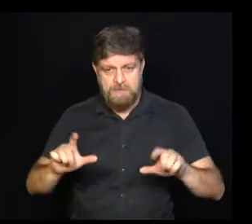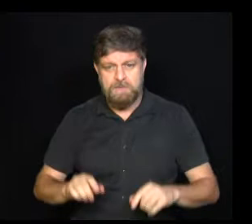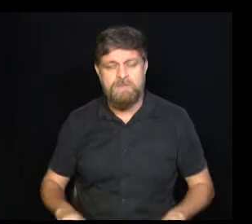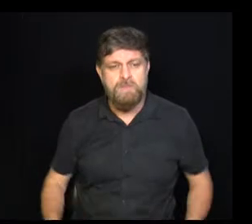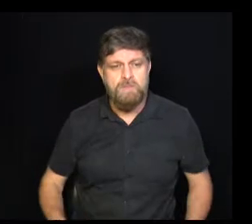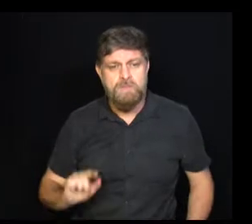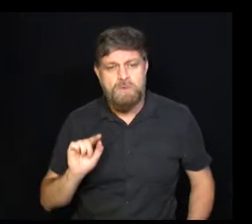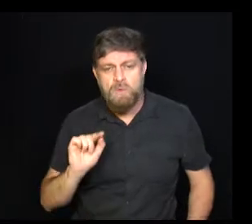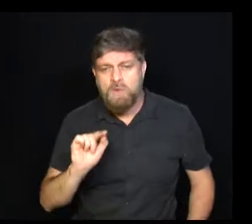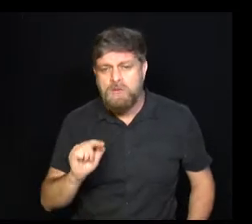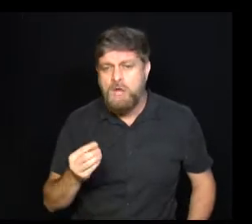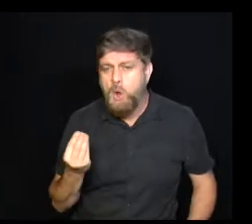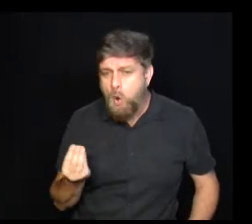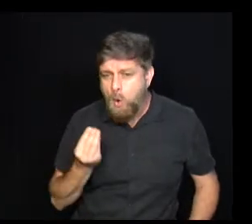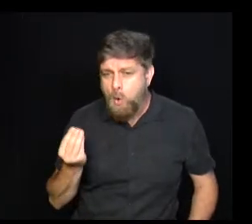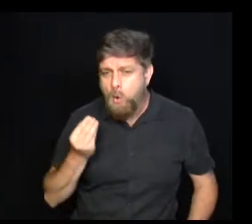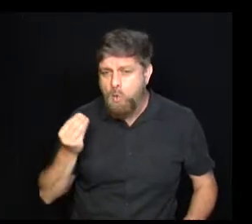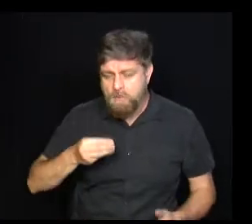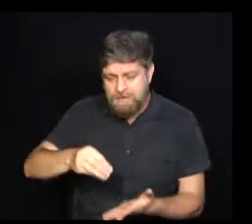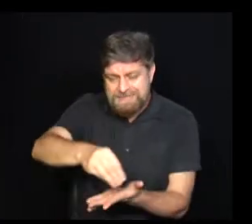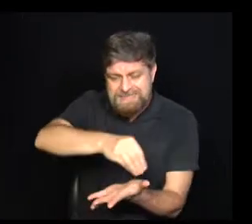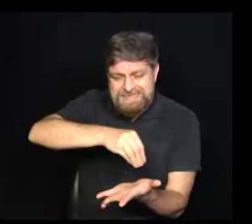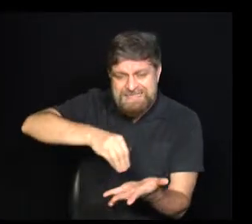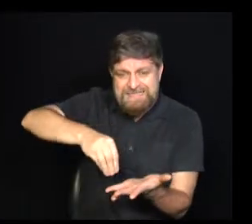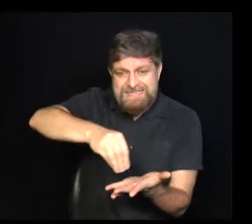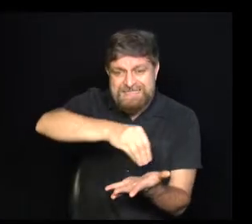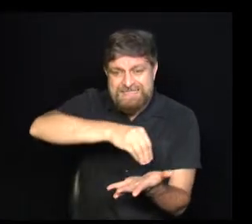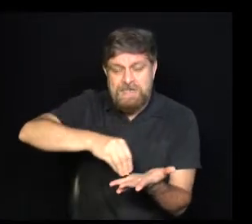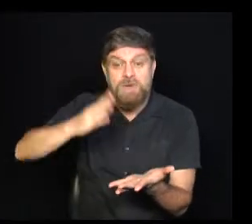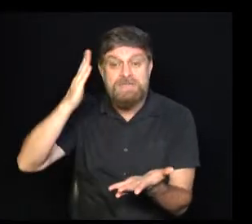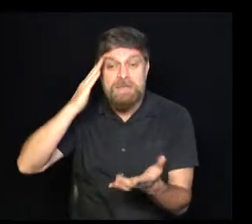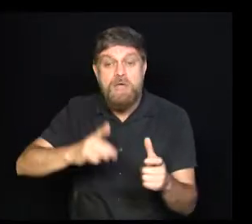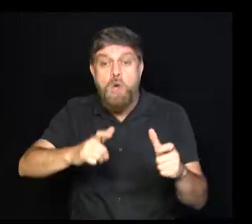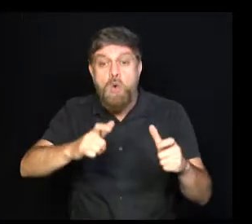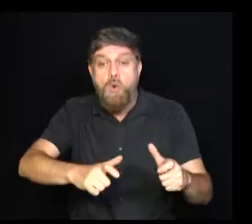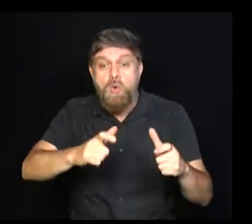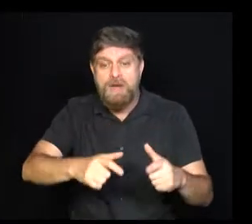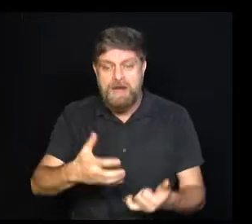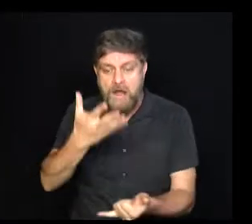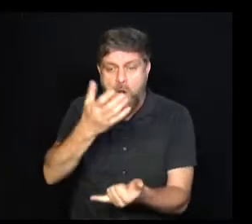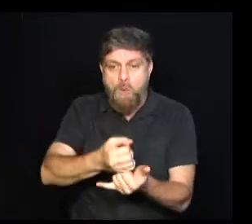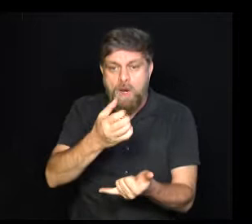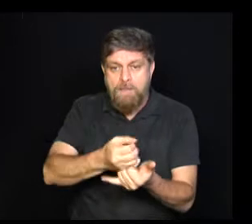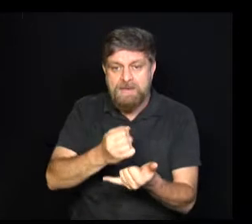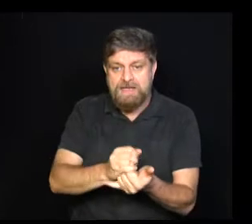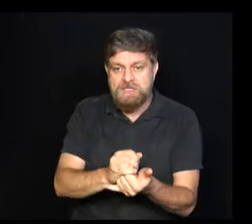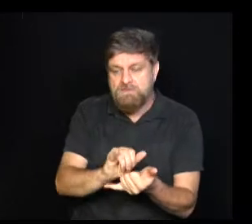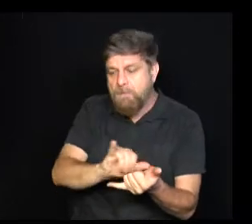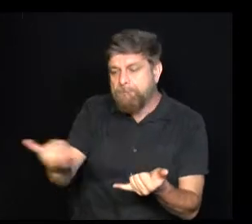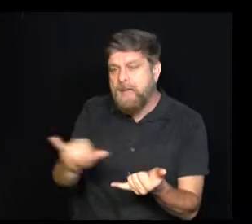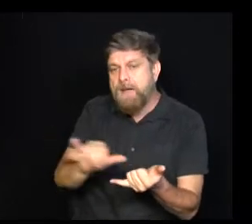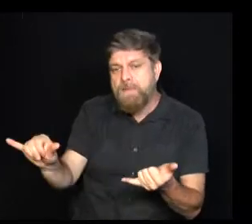Como a solicitação é georreferenciada, o aplicativo ele já informa quais são as possibilidades de linha,